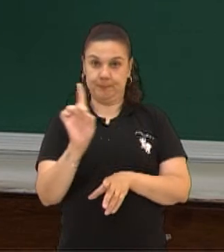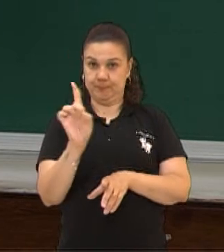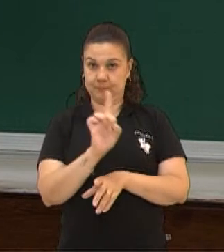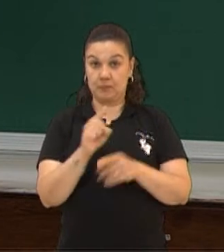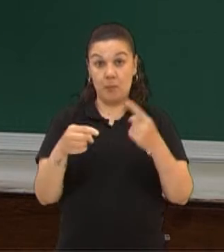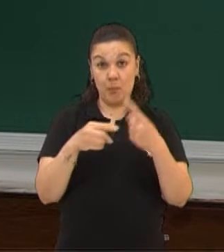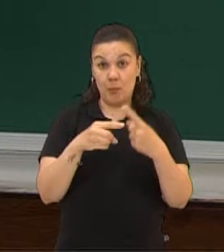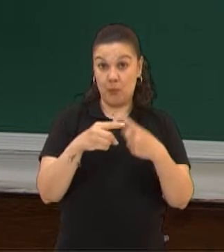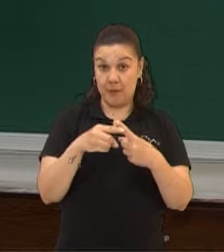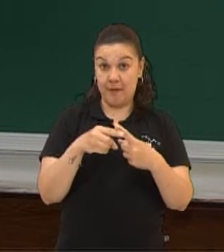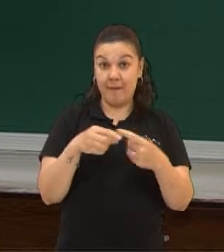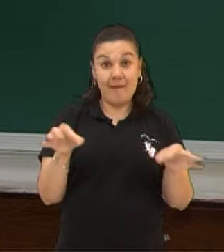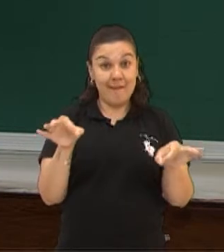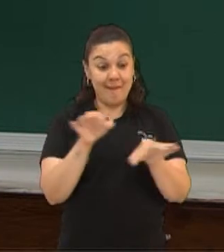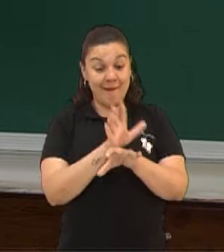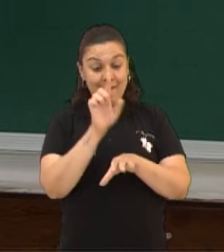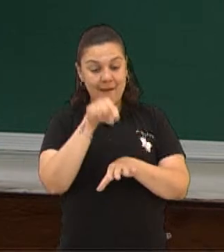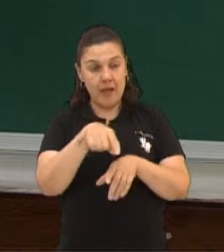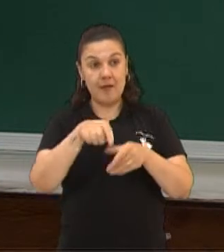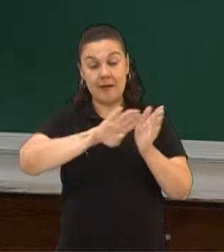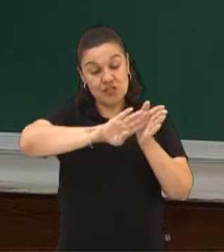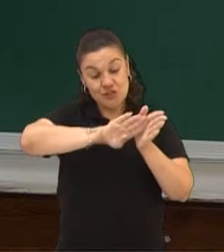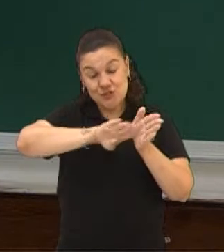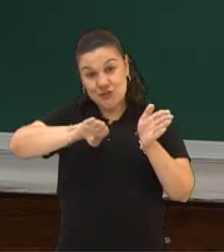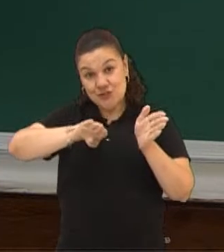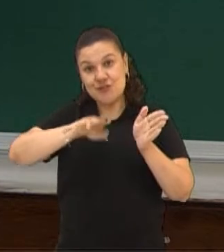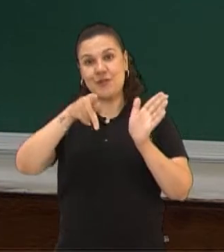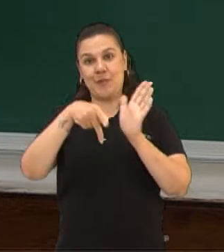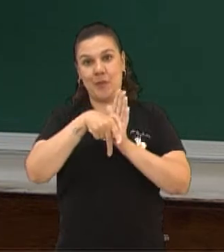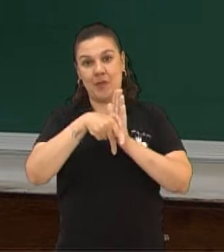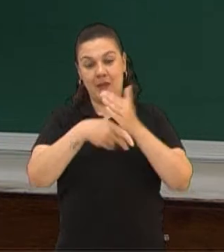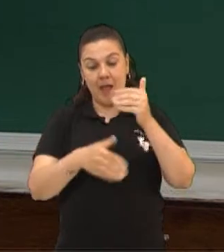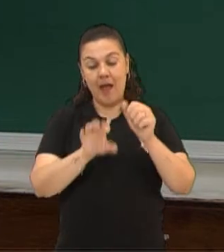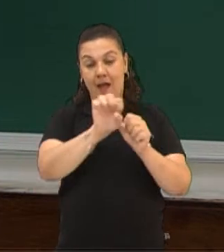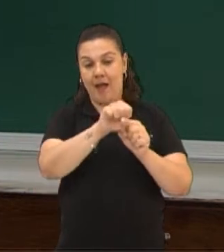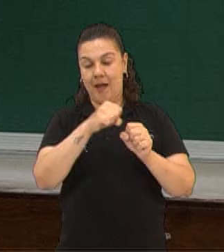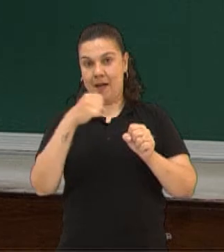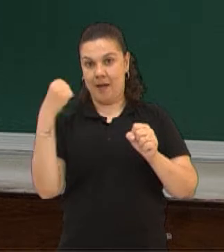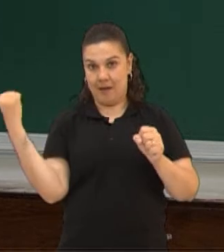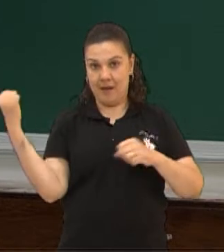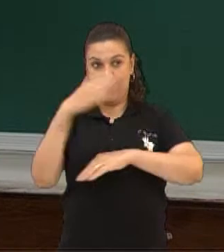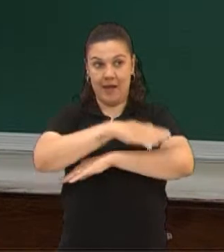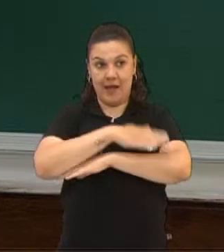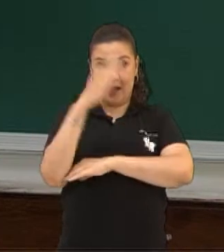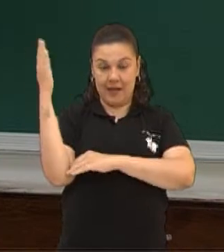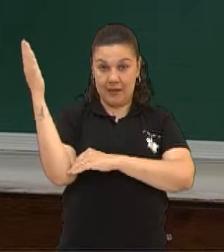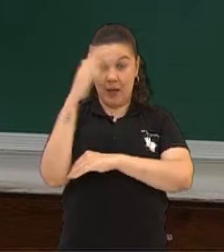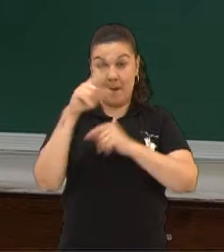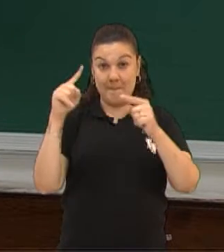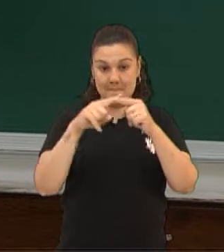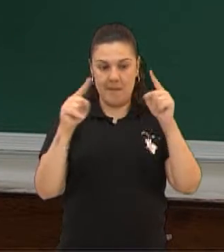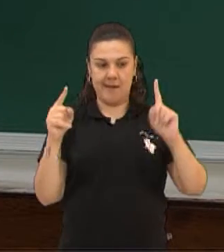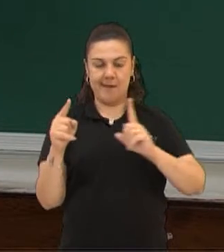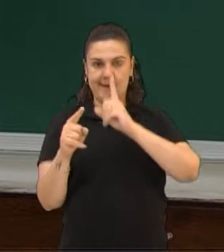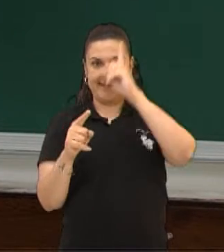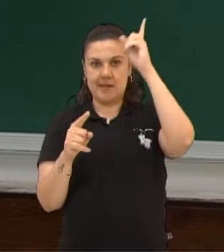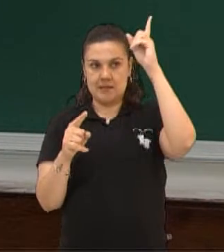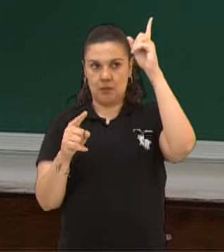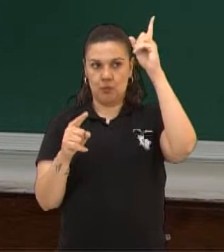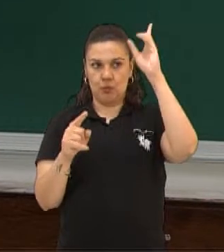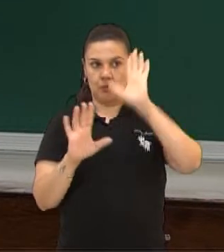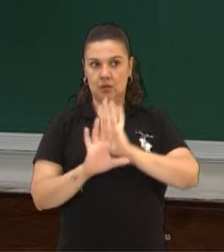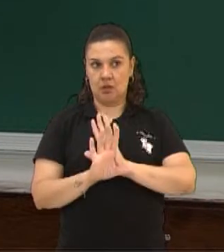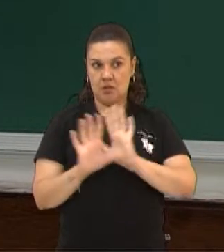final igual, porque a gente vai precisar tirar a parede e a porta. Mas a parede inteira,